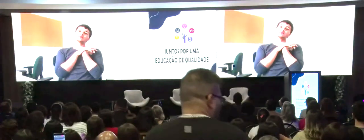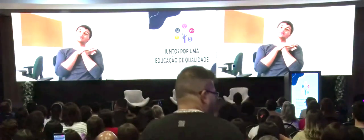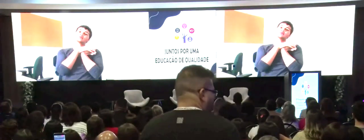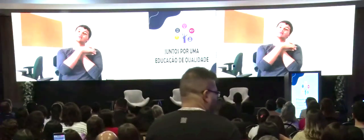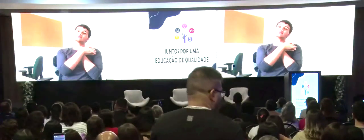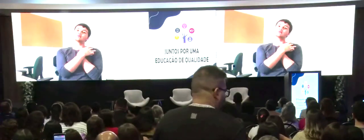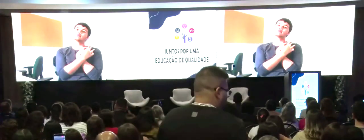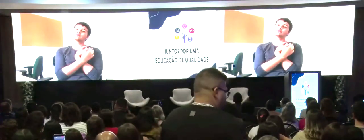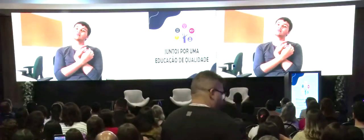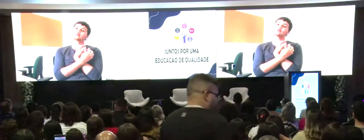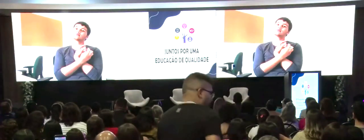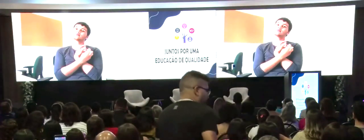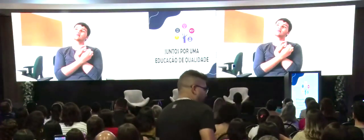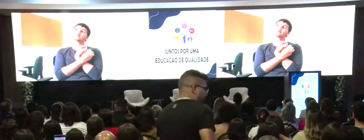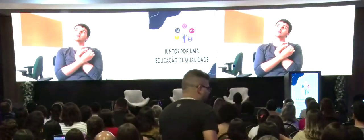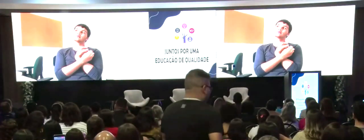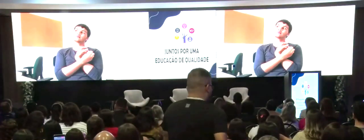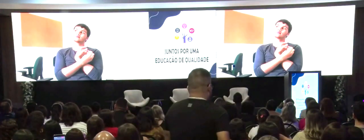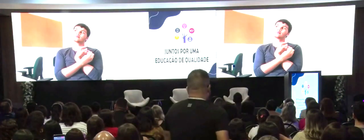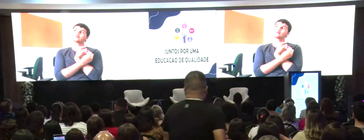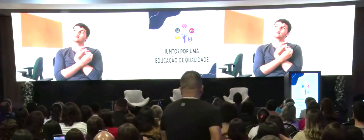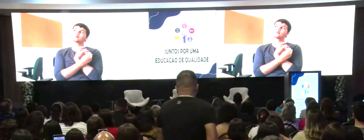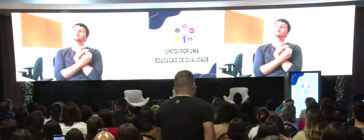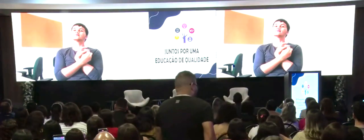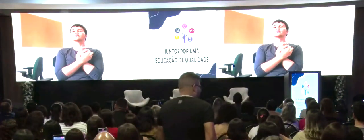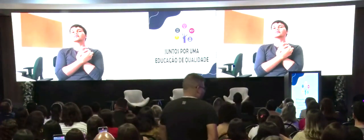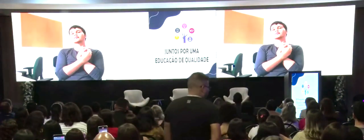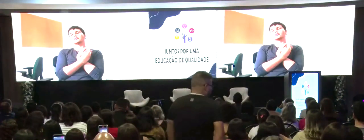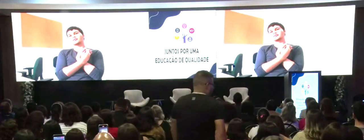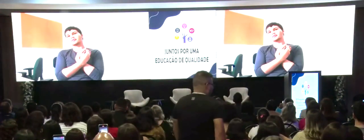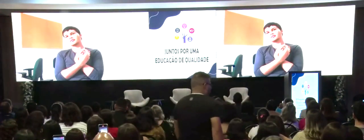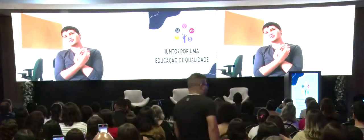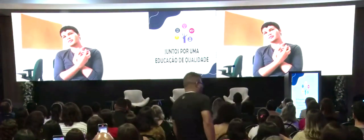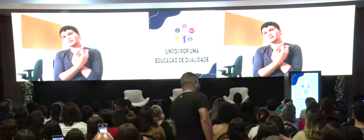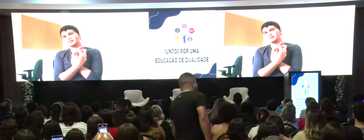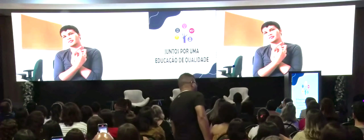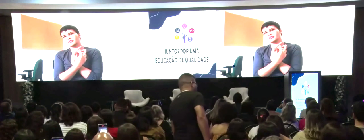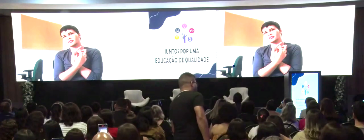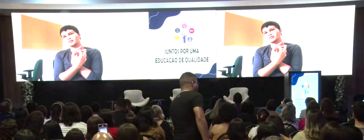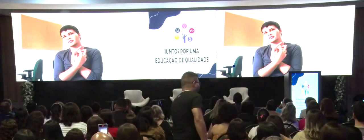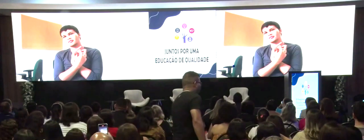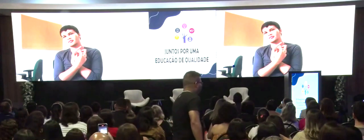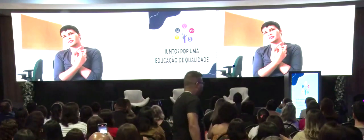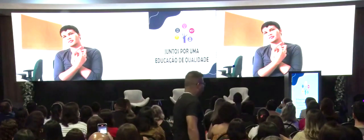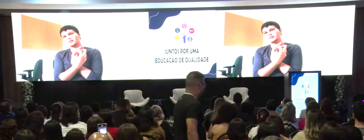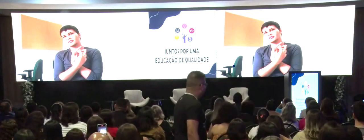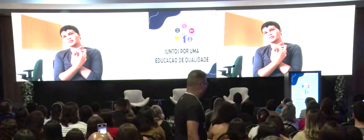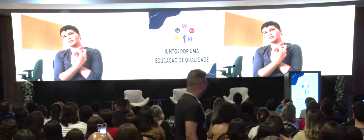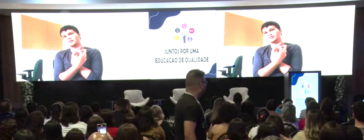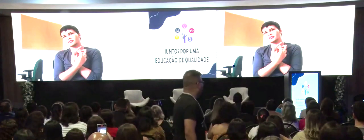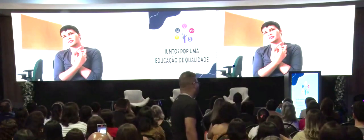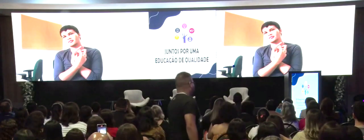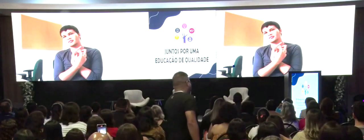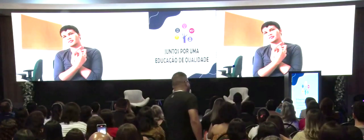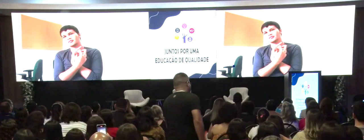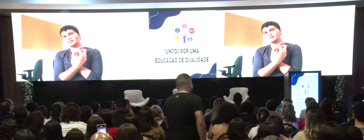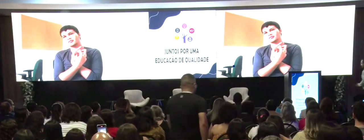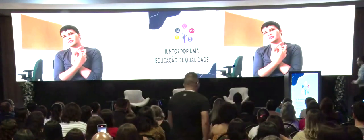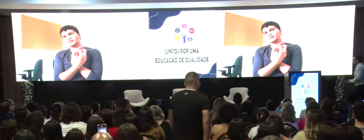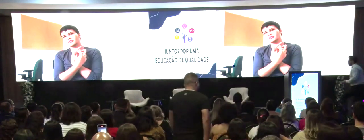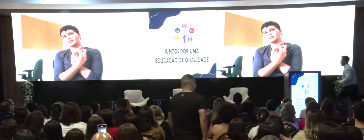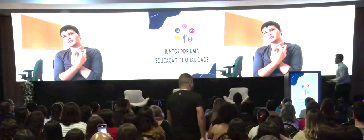Queria também aproveitar o momento agora para direcionar também uma pergunta. Como você